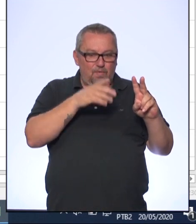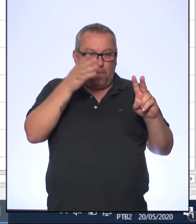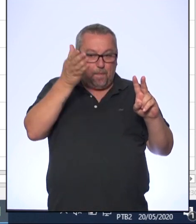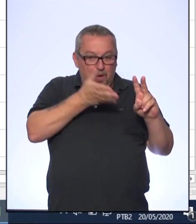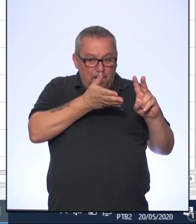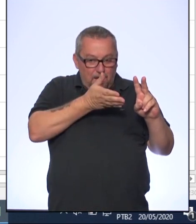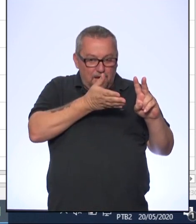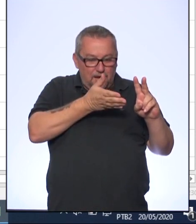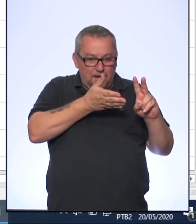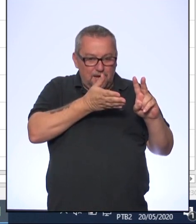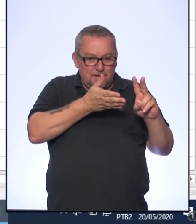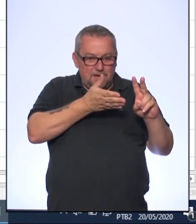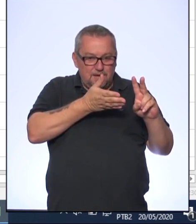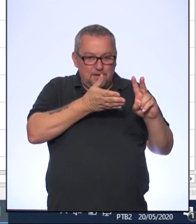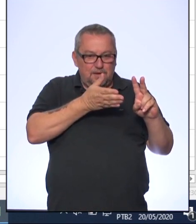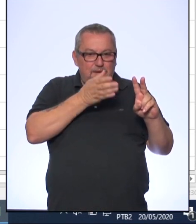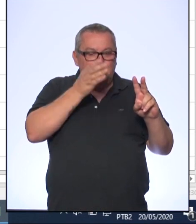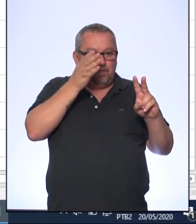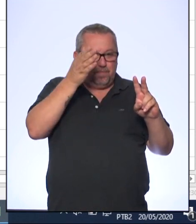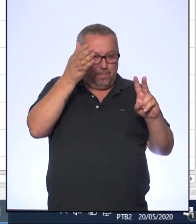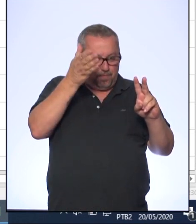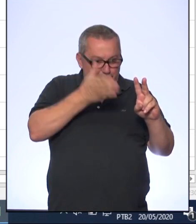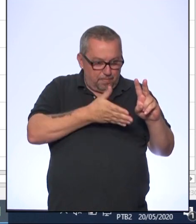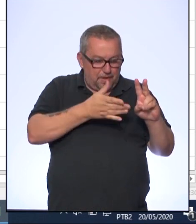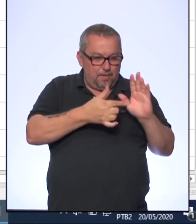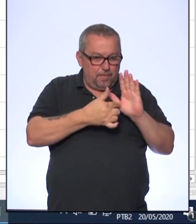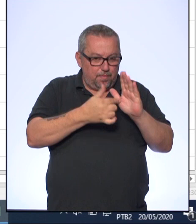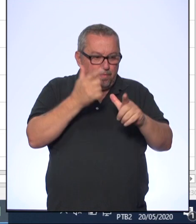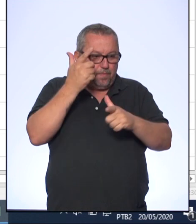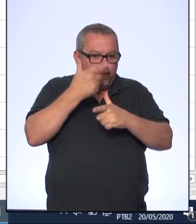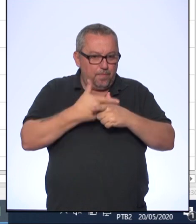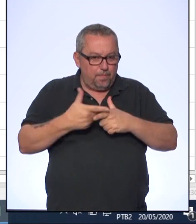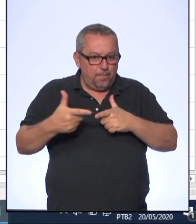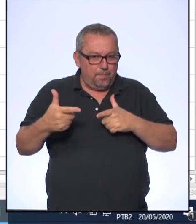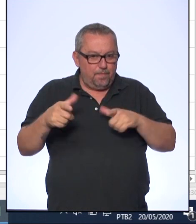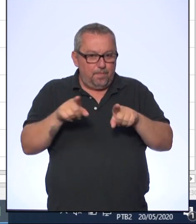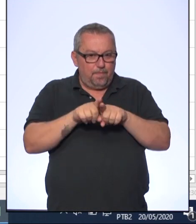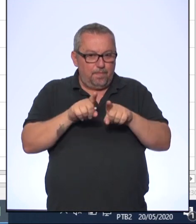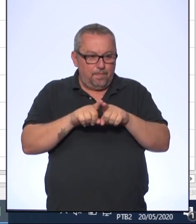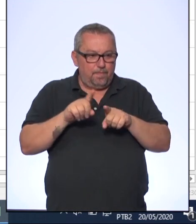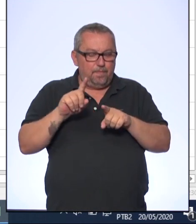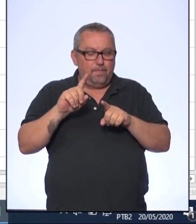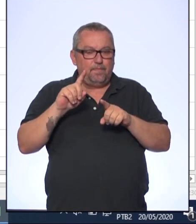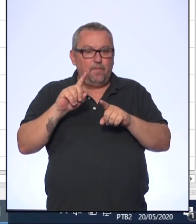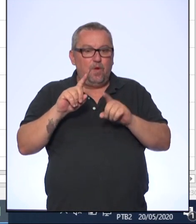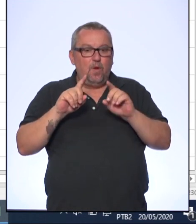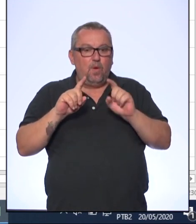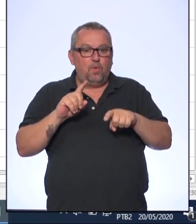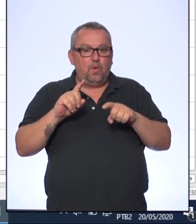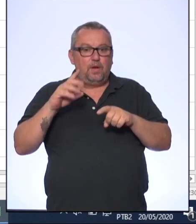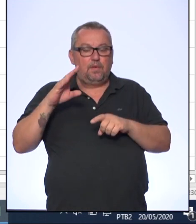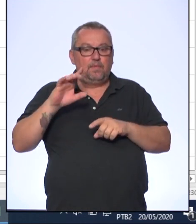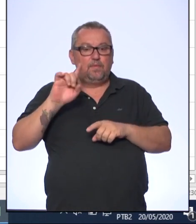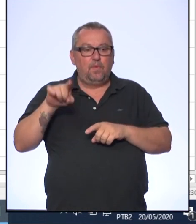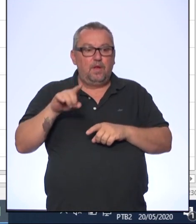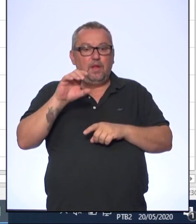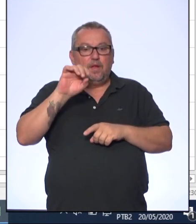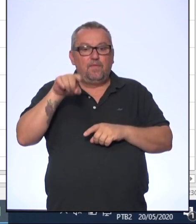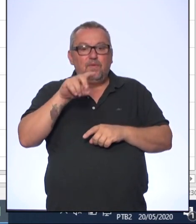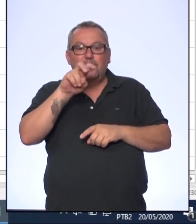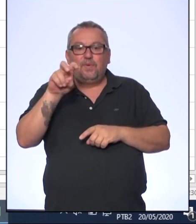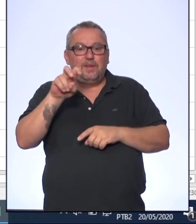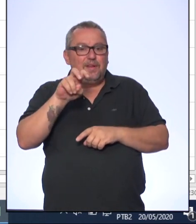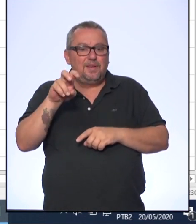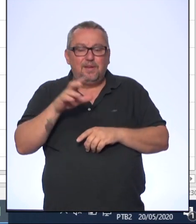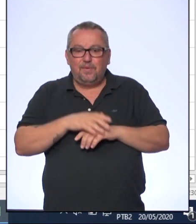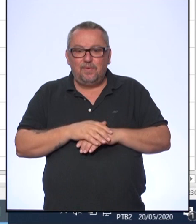a barra, coloquei a barra aí para simbolizar a divisão, e eu ponho 40. Olha que legal, virou 55